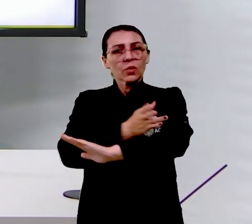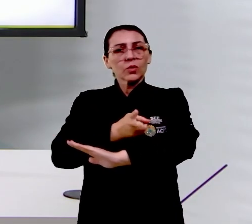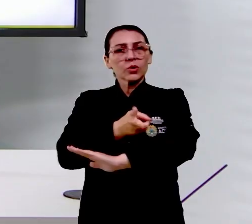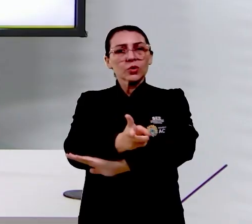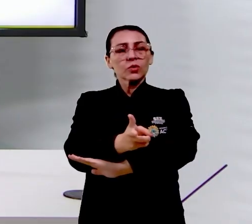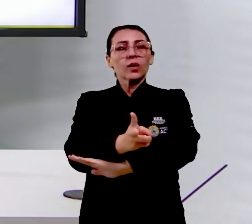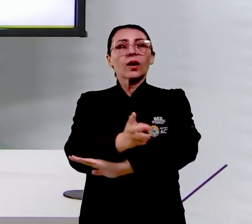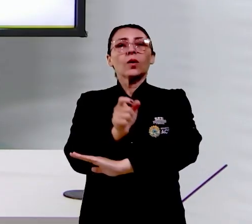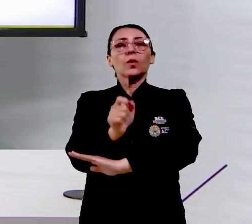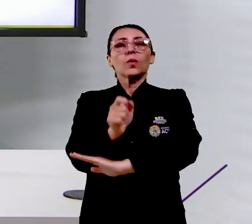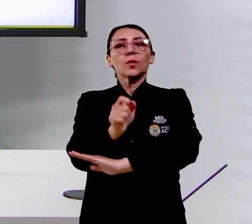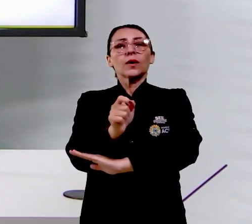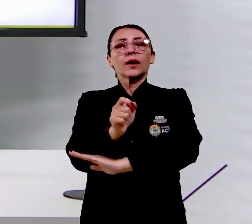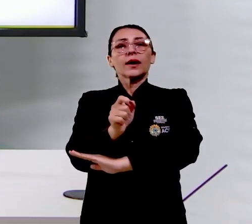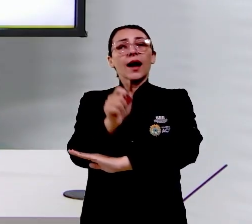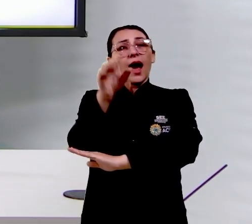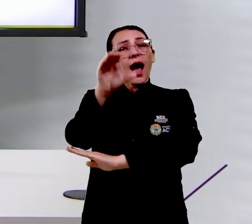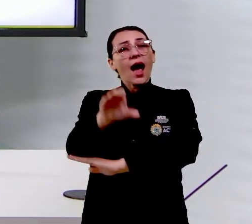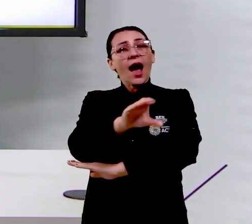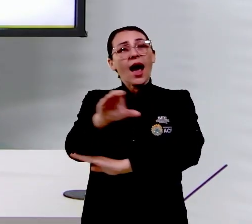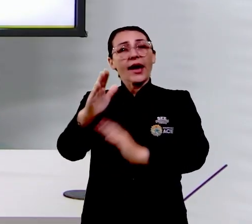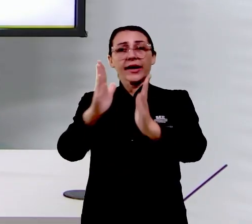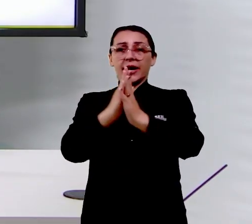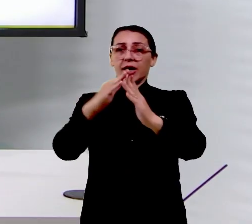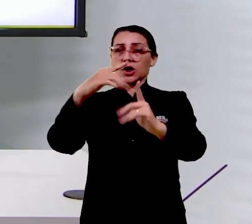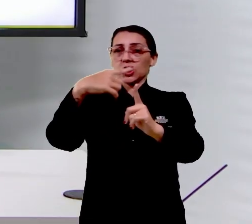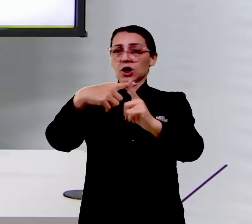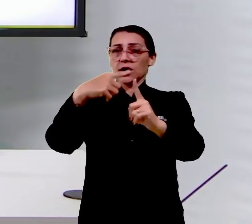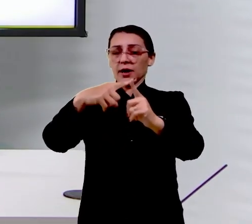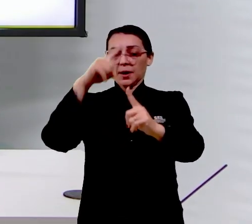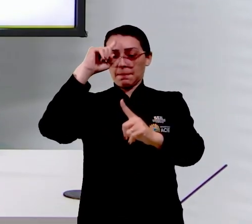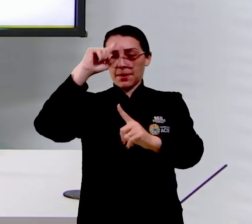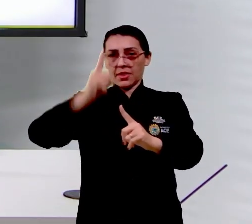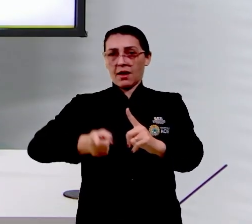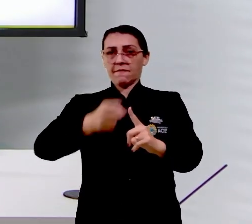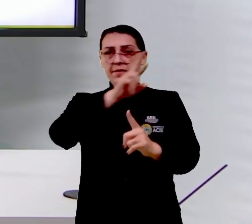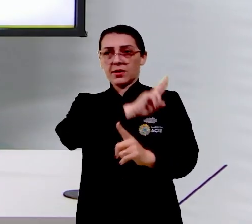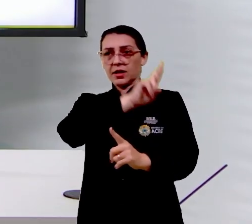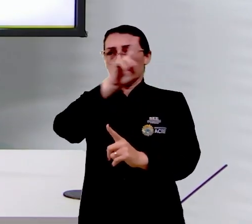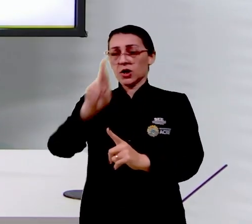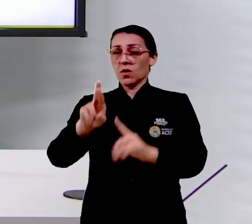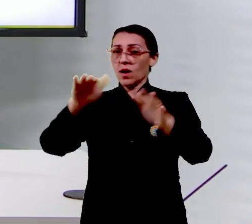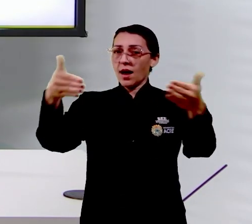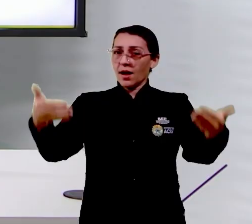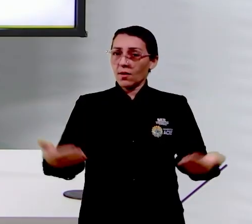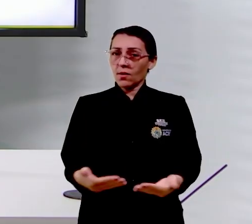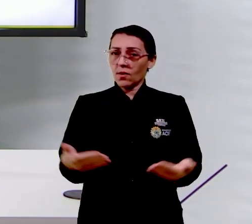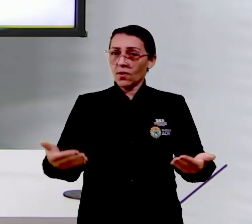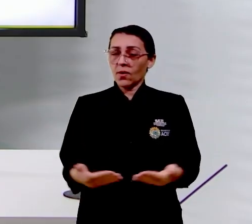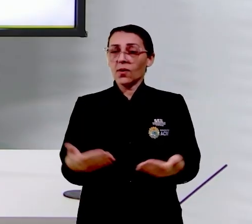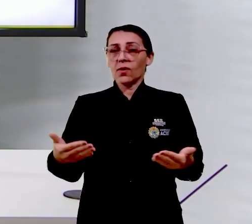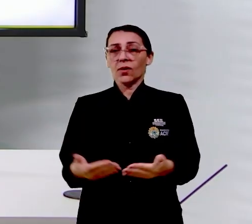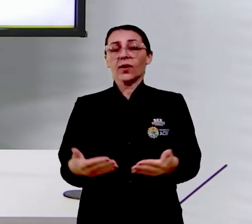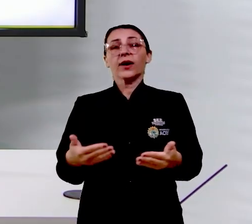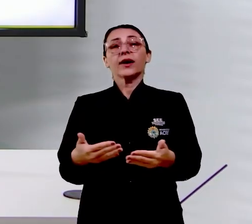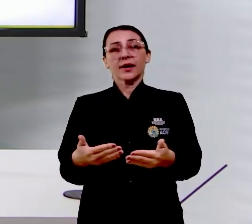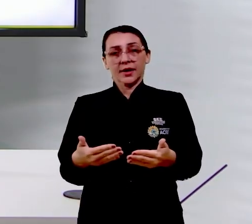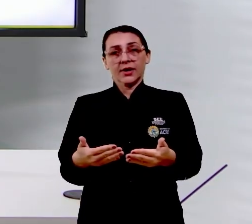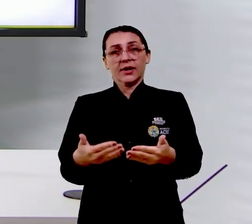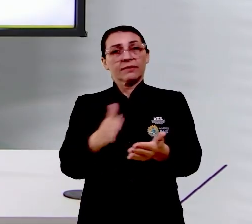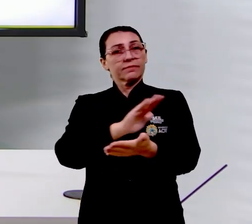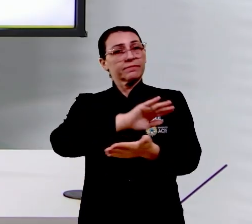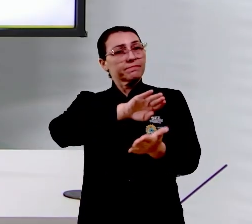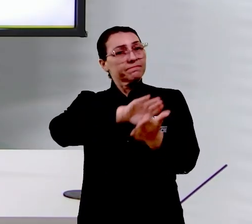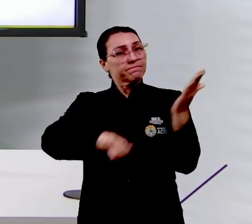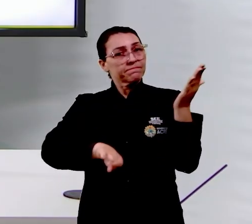o poder eclesiástico, o poder da igreja, o poder religioso. Agora, até esse poder,